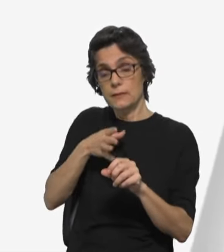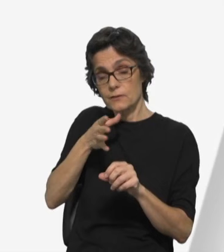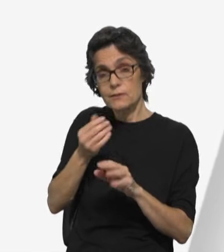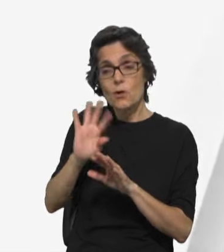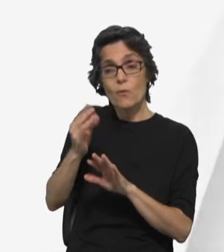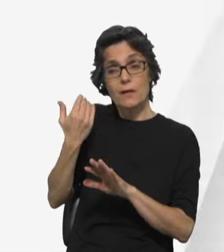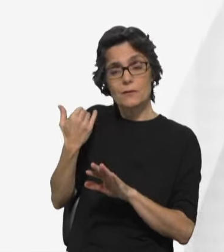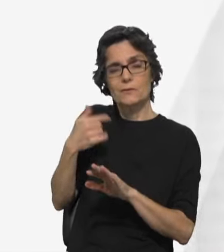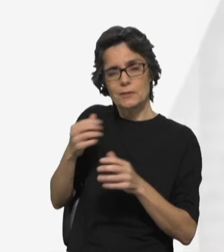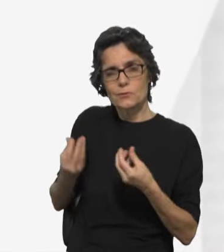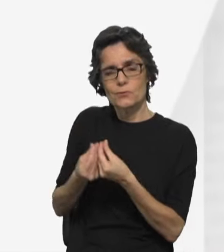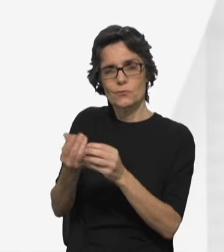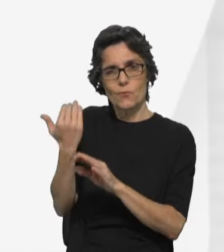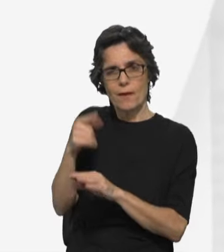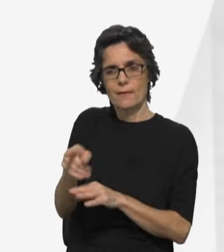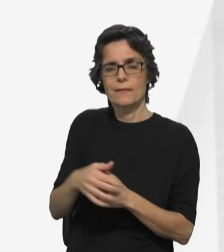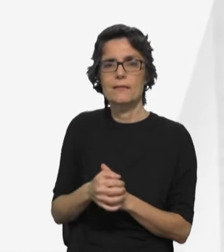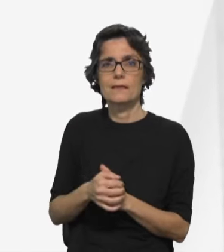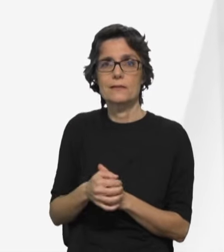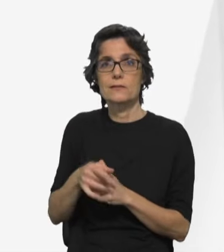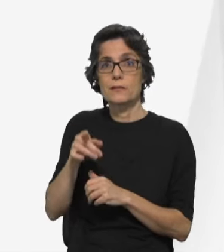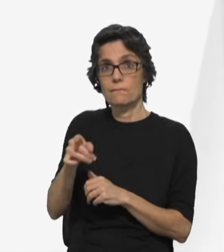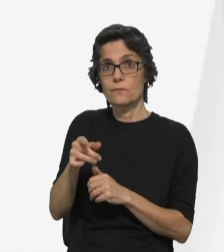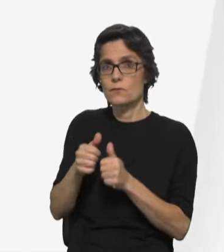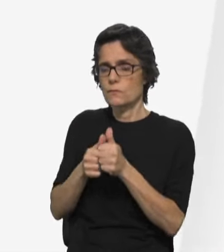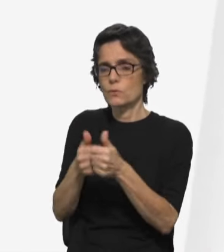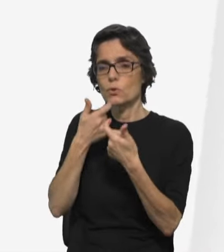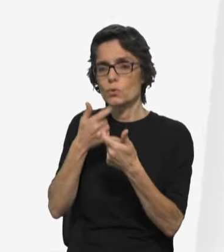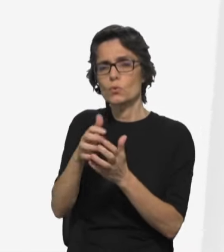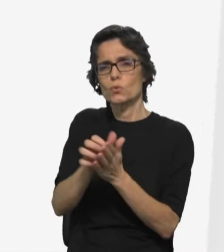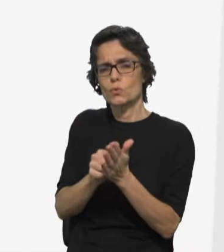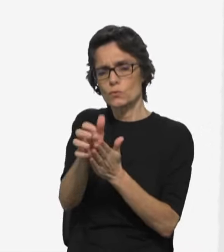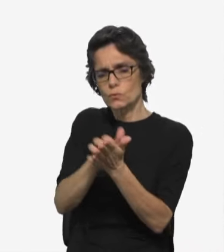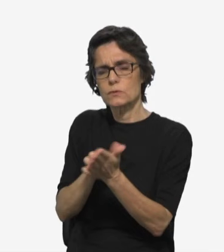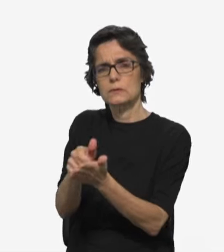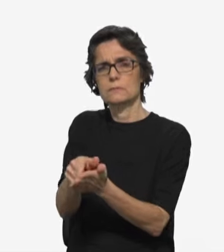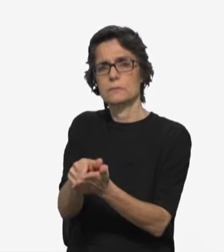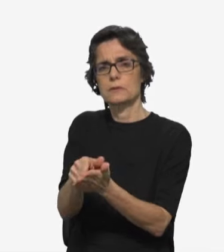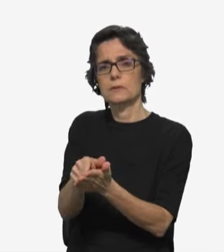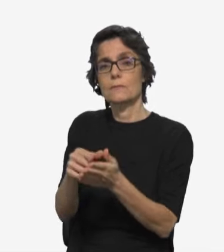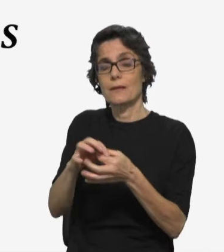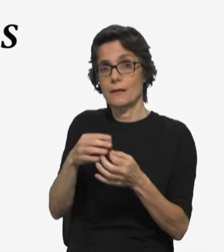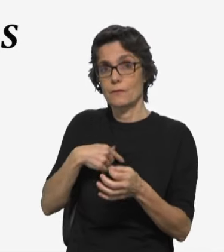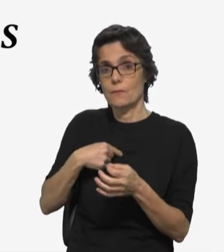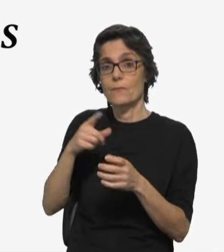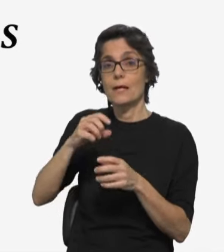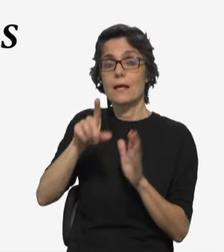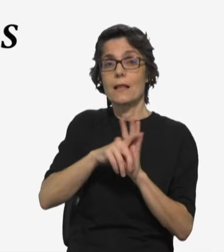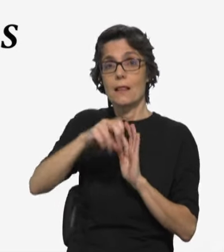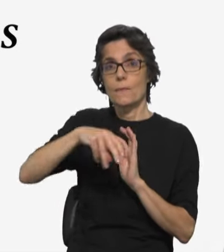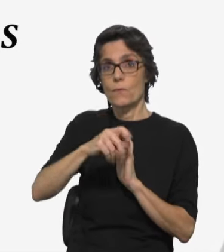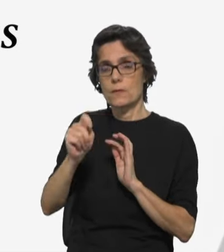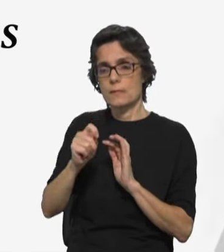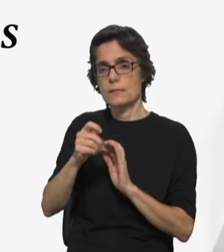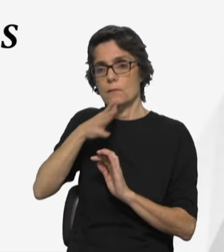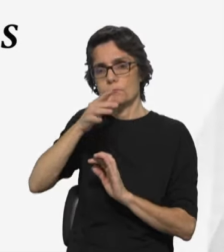ainda estava convosco. Tem de se cumprir tudo o que está escrito a meu respeito na lei de Moisés, dos